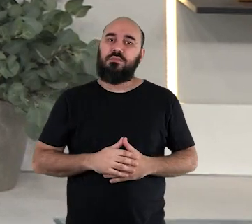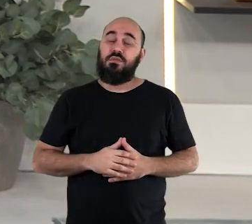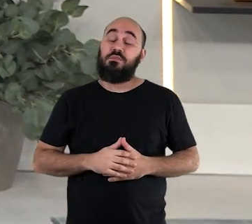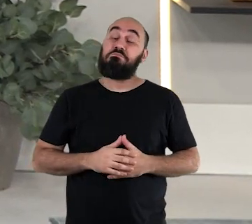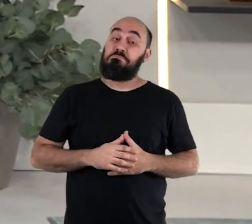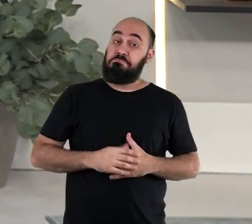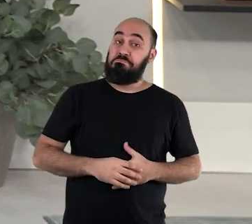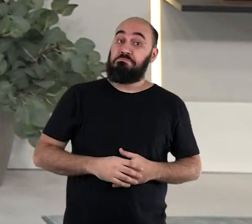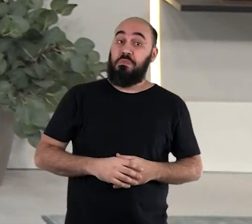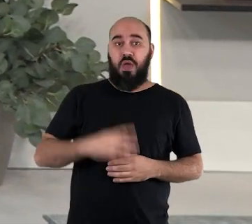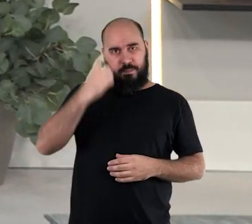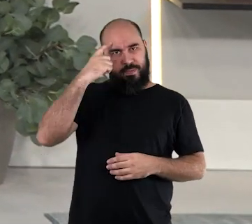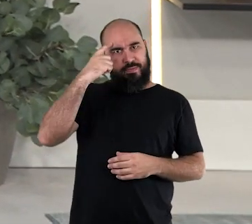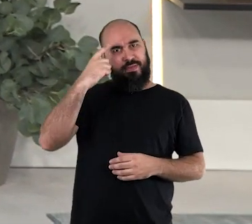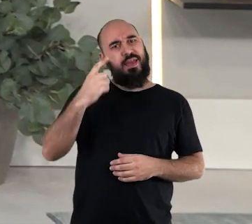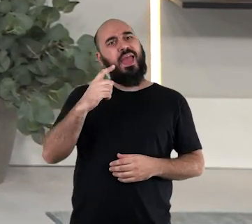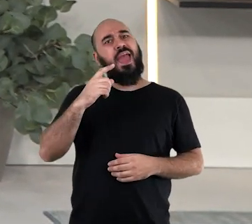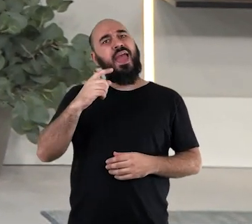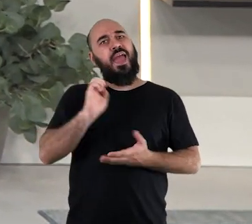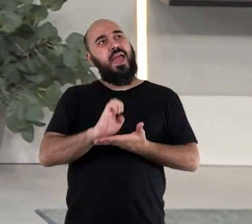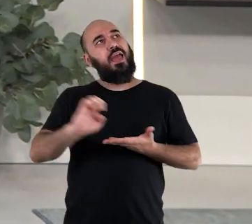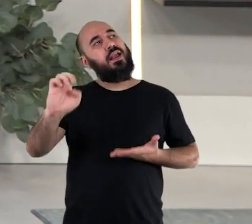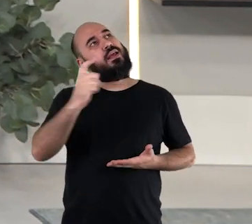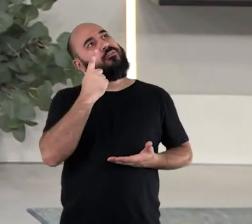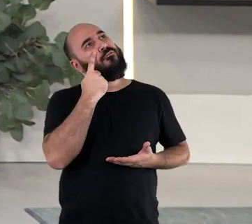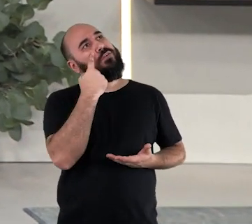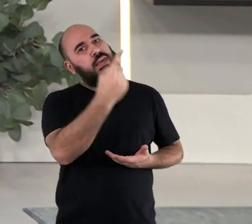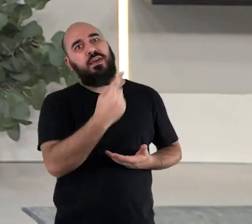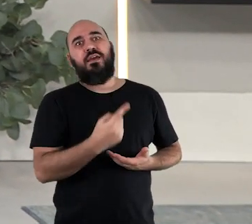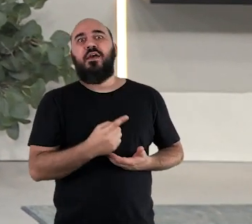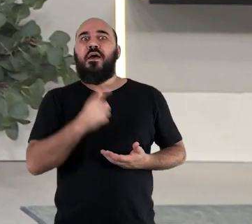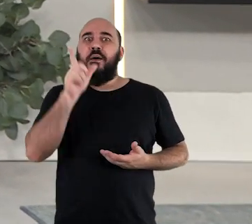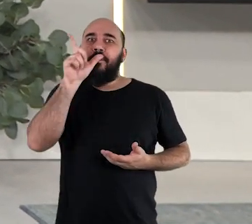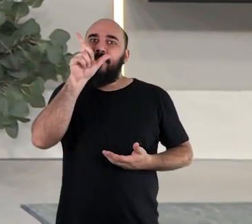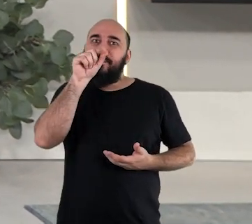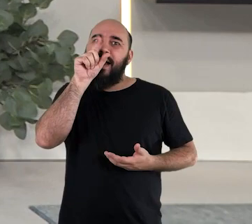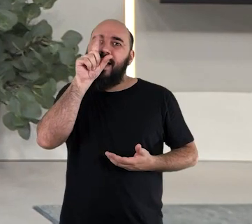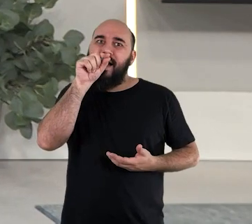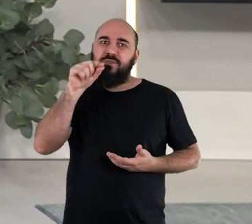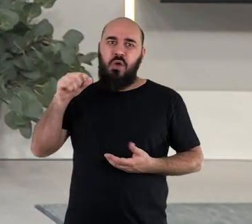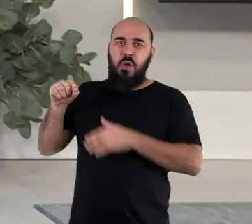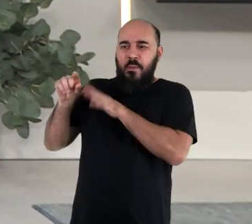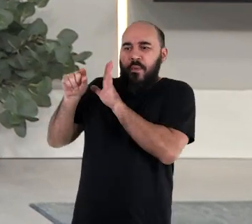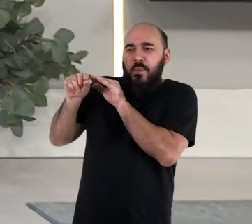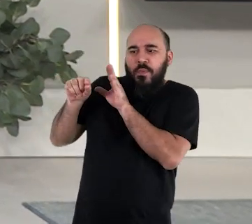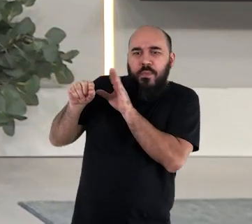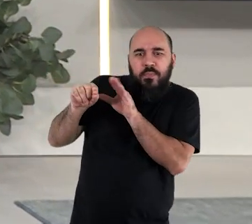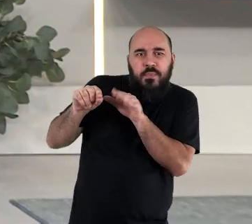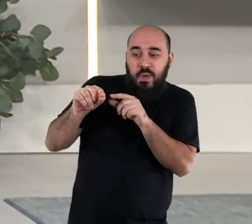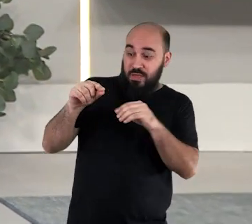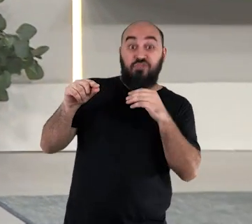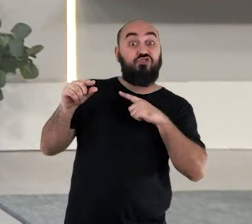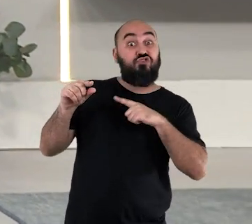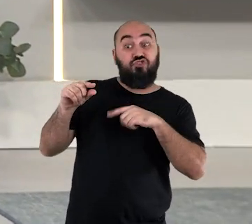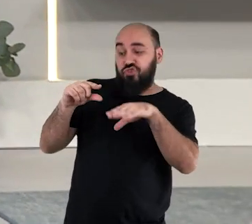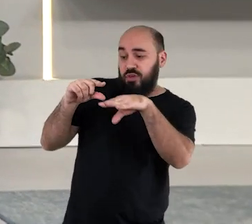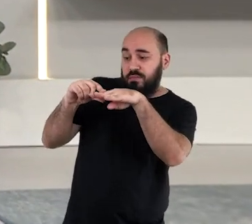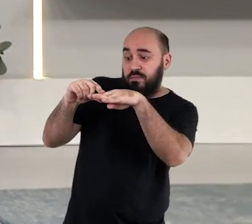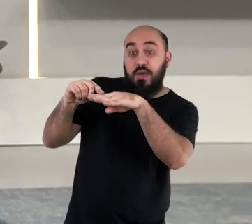Elias via esses pássaros vindo na sua direção, trazendo alimento para ele, como se fossem seres